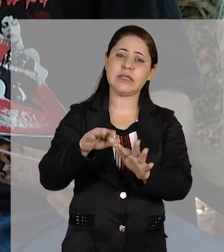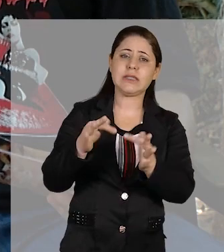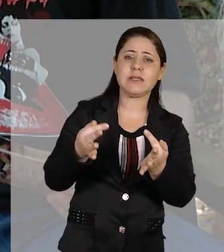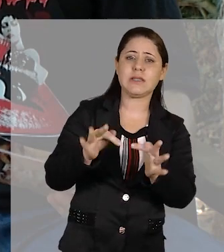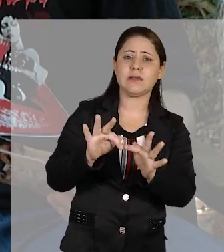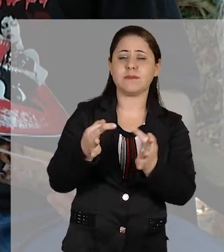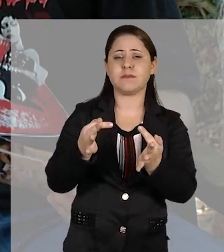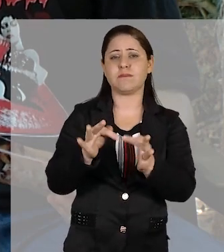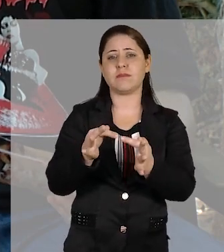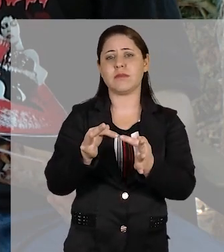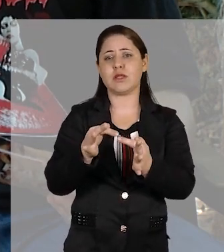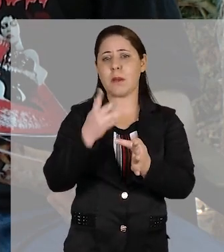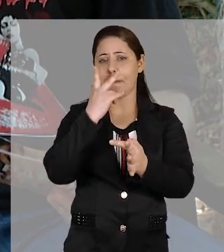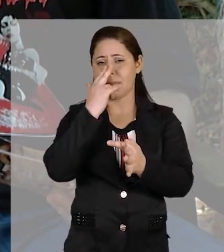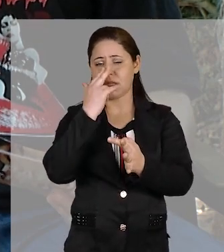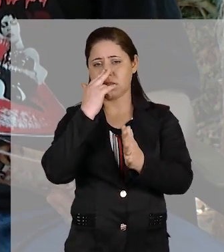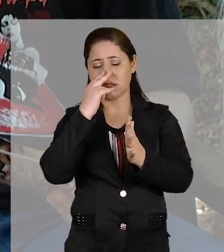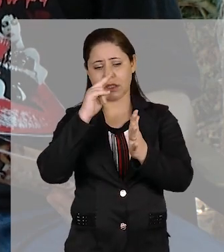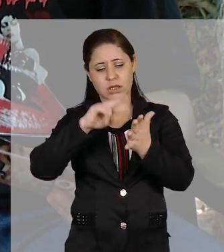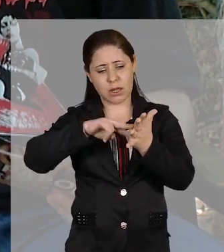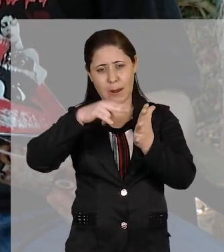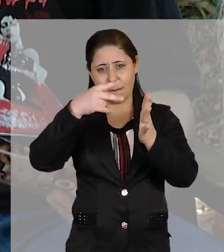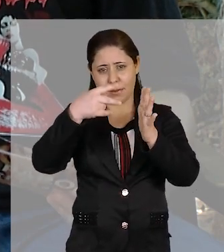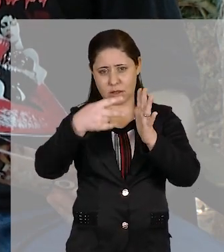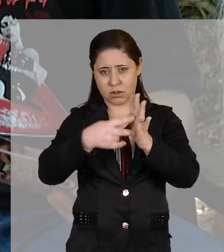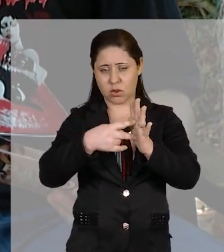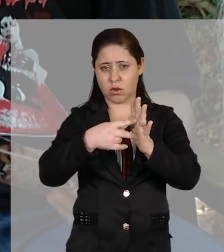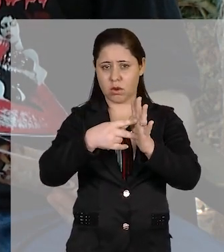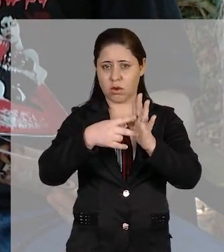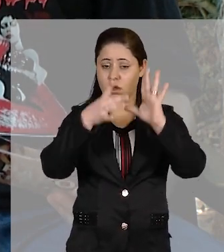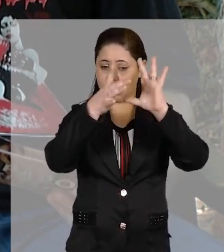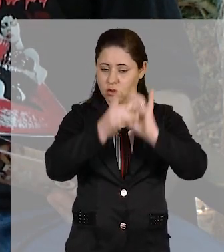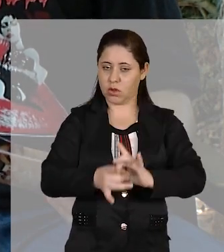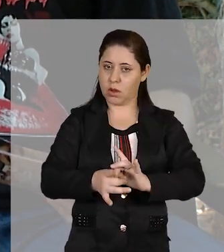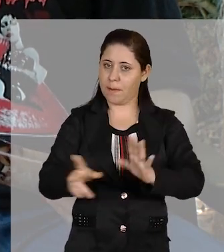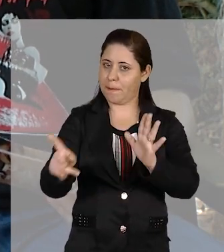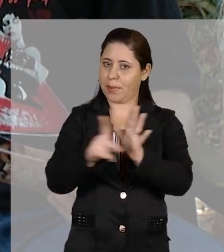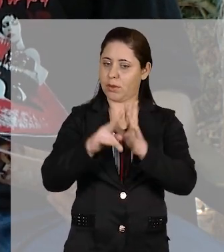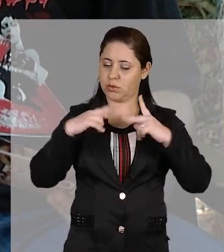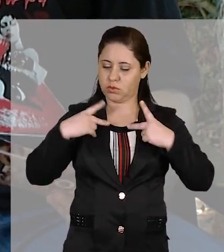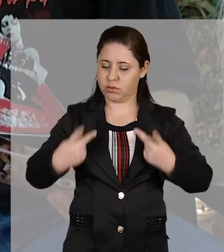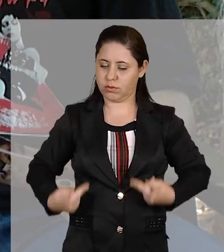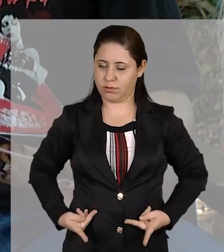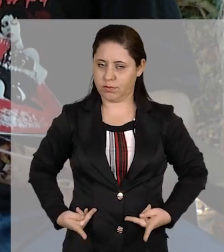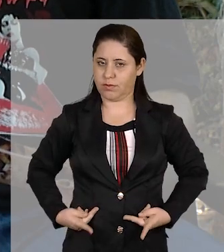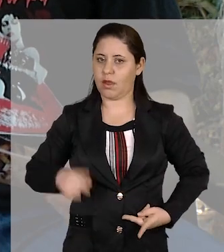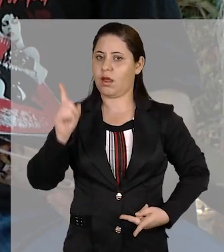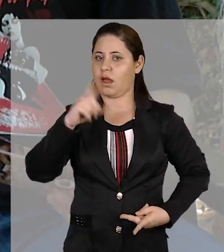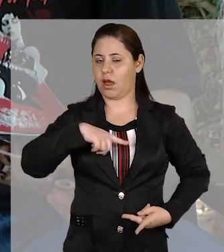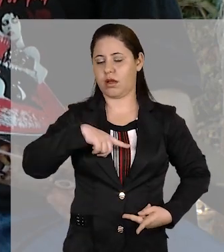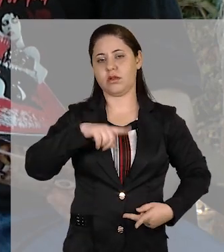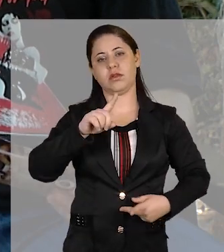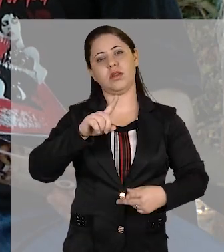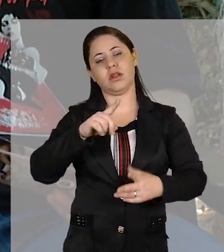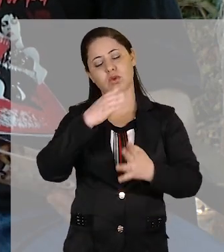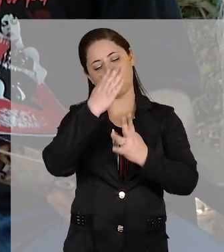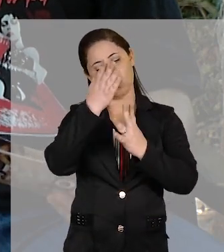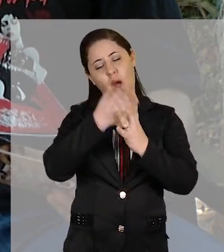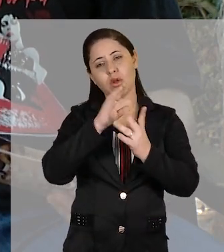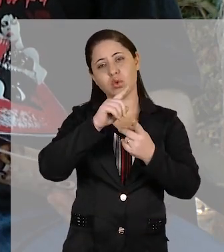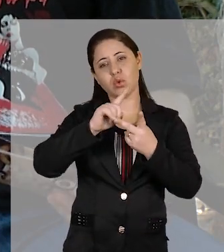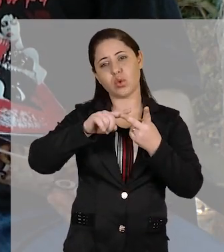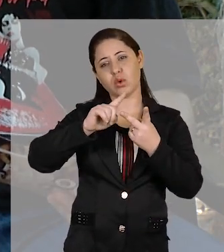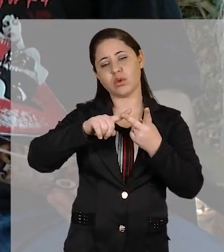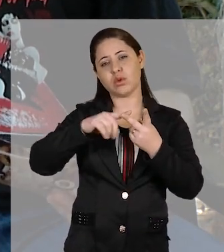seja um parâmetro de interpretação que tenha relação com os direitos humanos. E a segunda parte é sobre